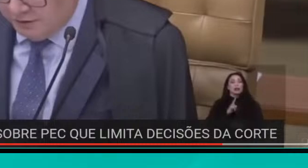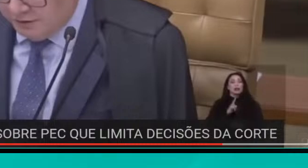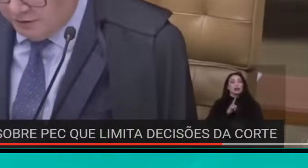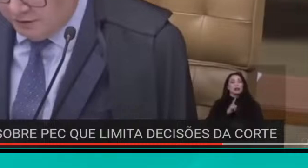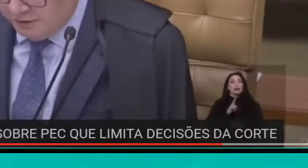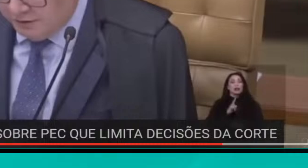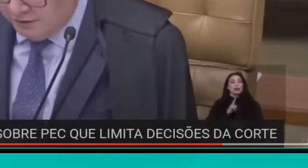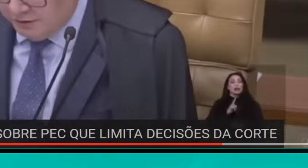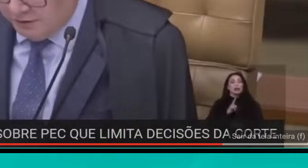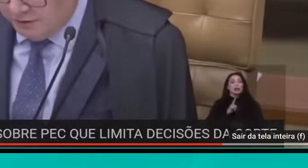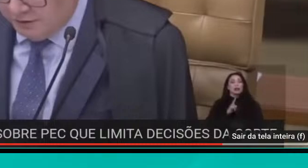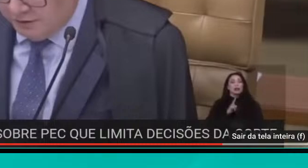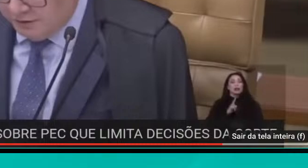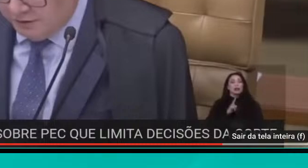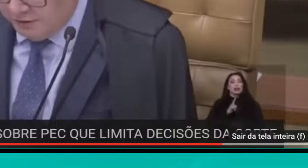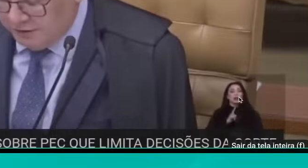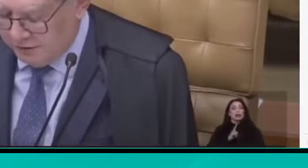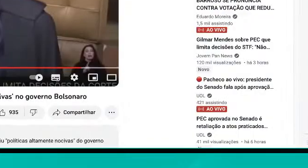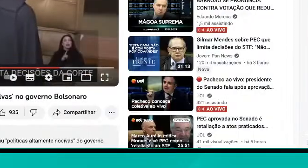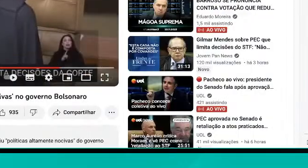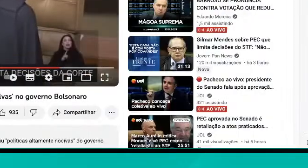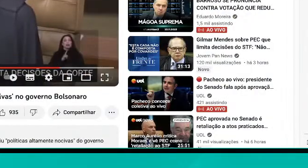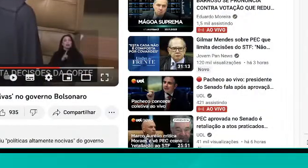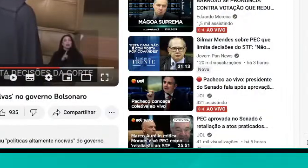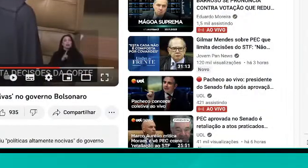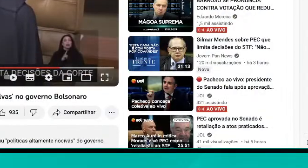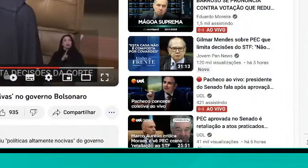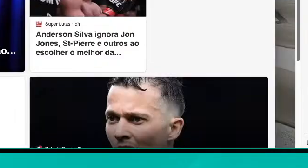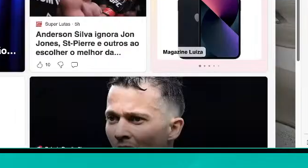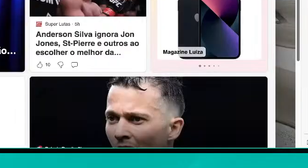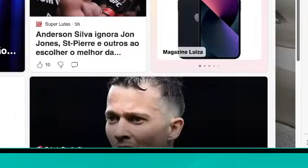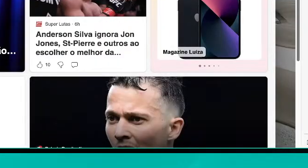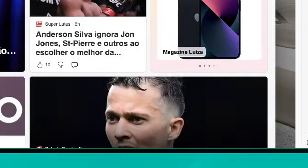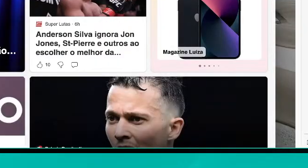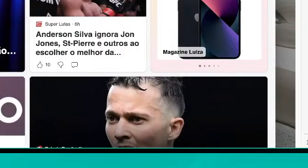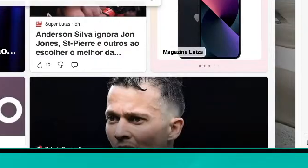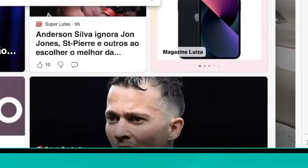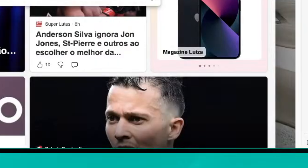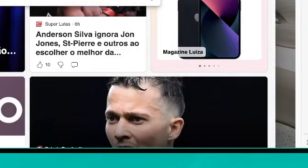passagem em cima da hora? Alguém tá sabendo aí? Passagem para Lisboa.